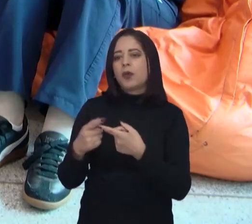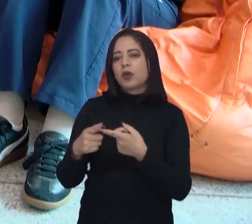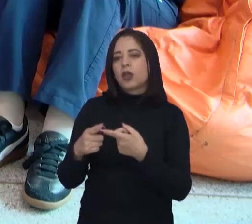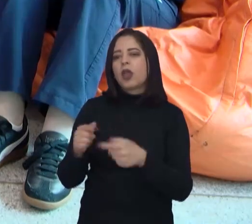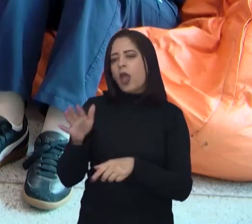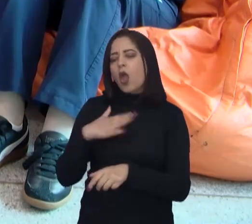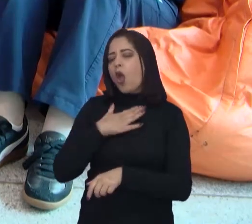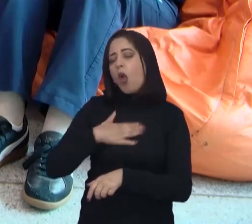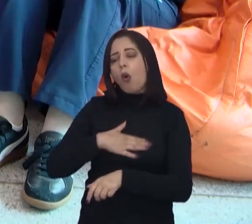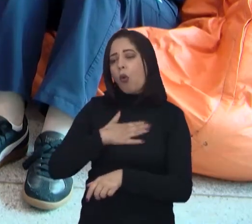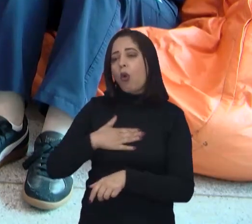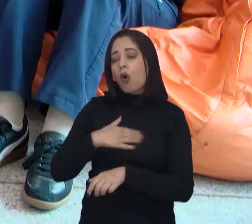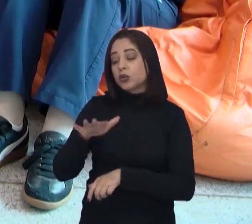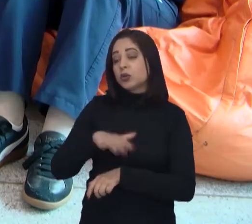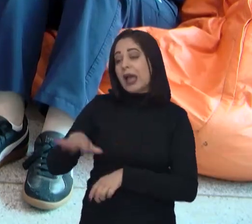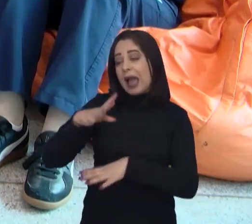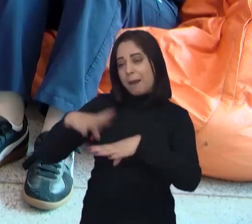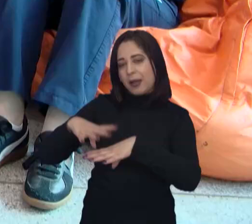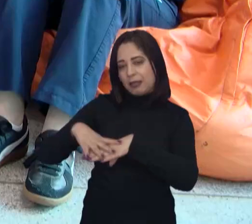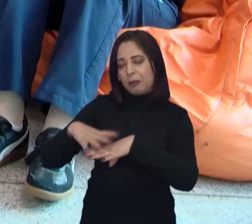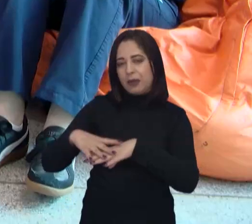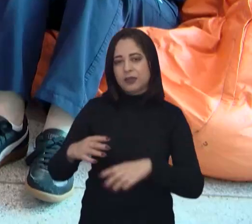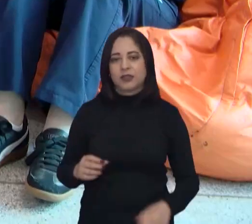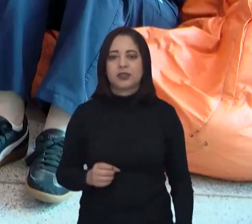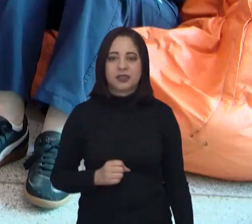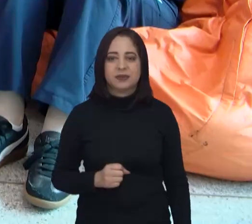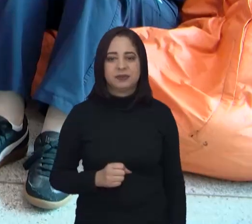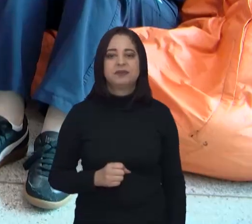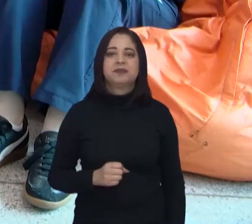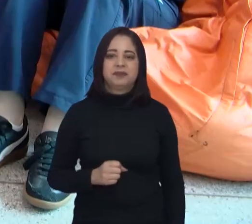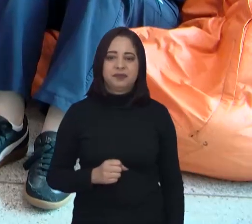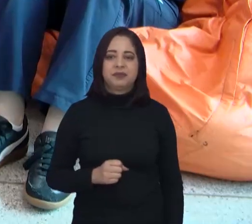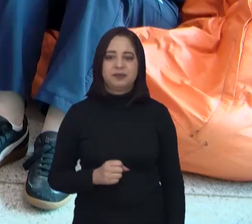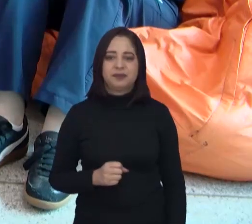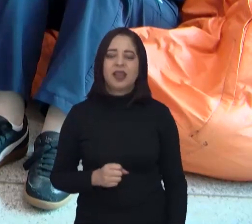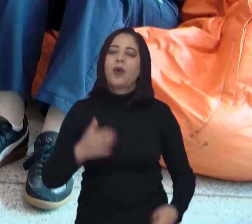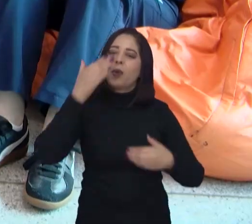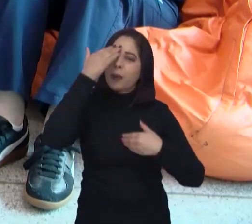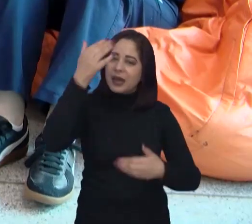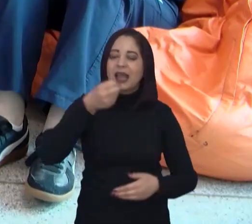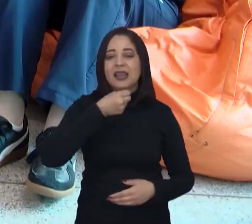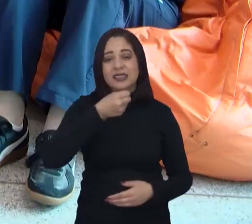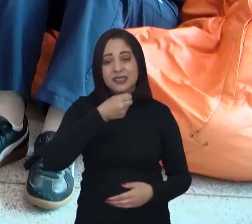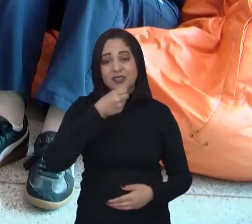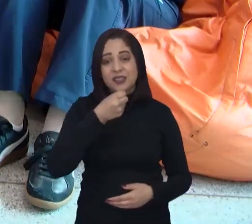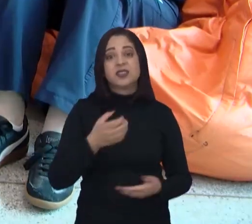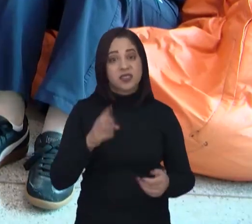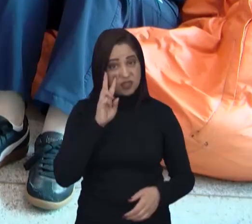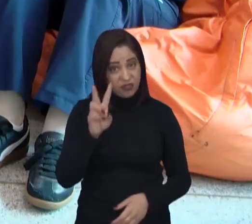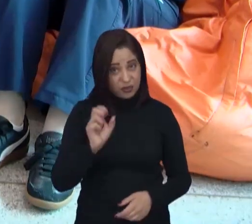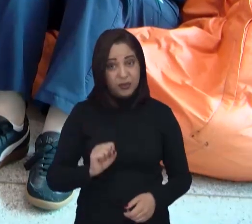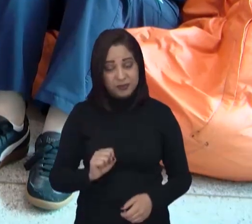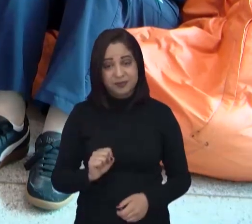na área de exatas, então para mim faz sentido. Legal. Meninas, muito obrigada pela entrevista com vocês, foi muito legal. Dani, como a gente viu,